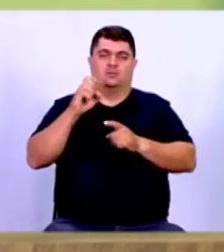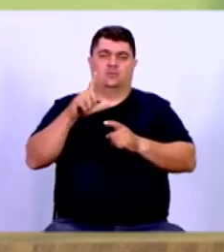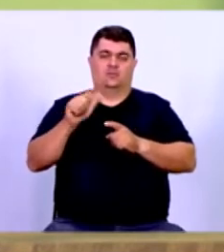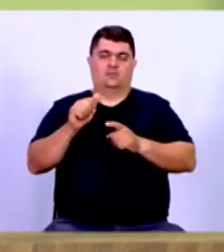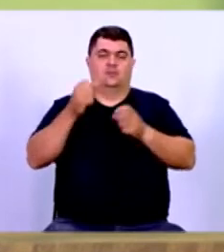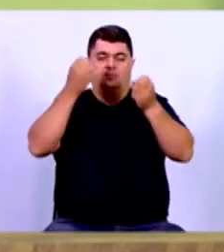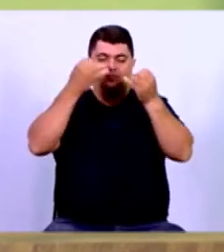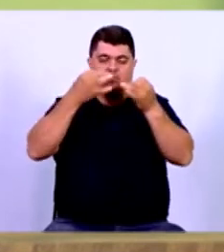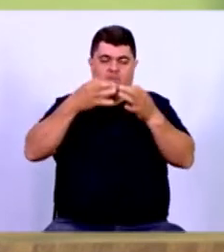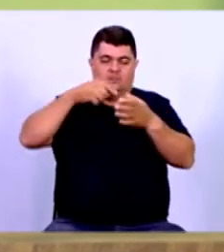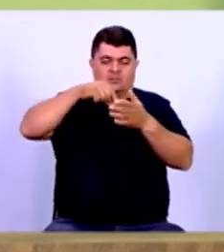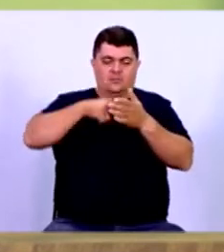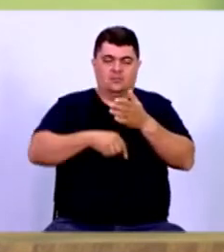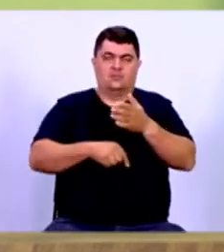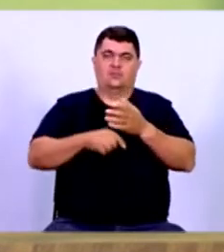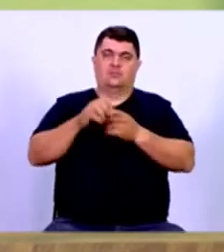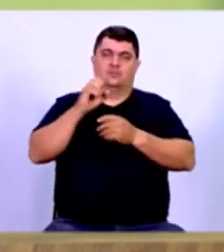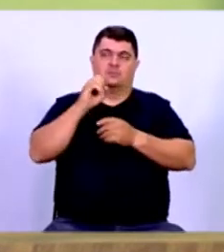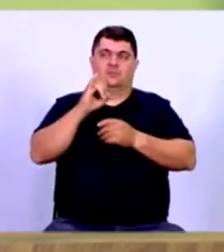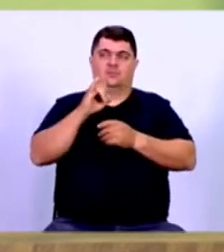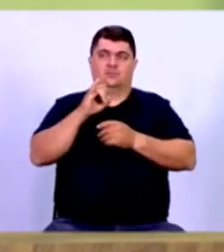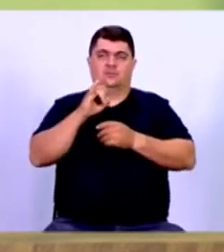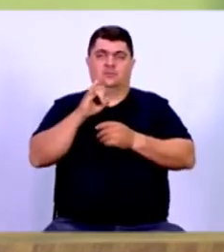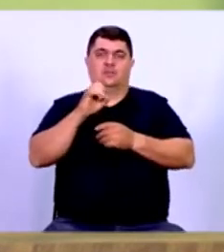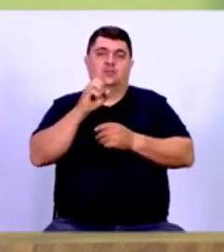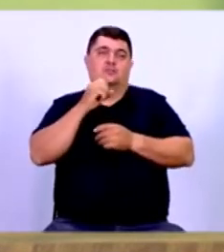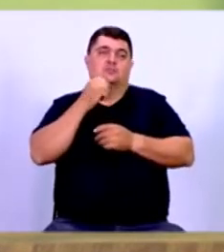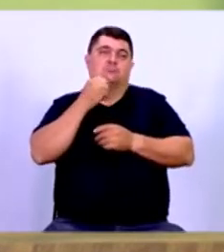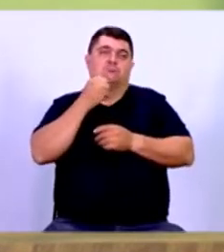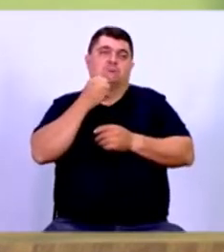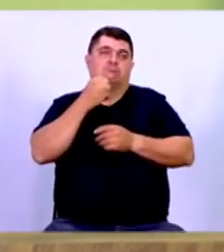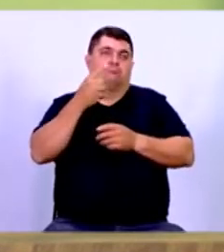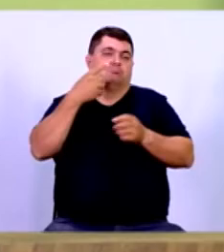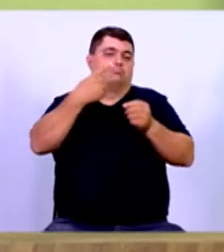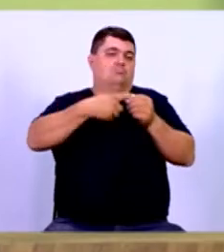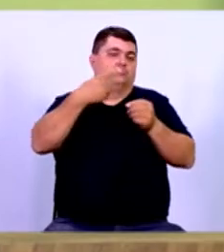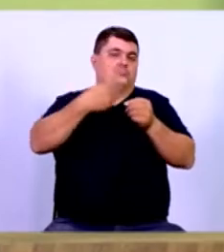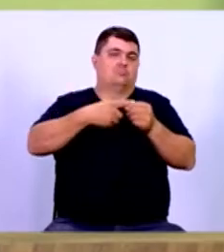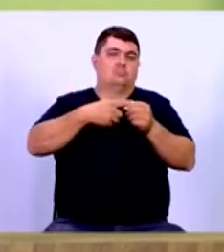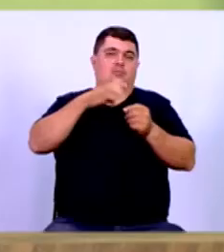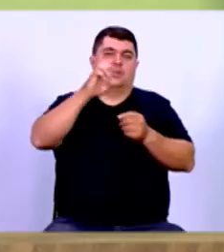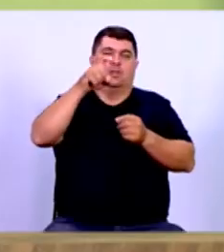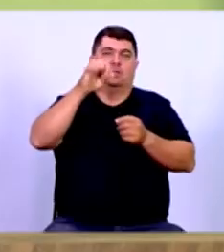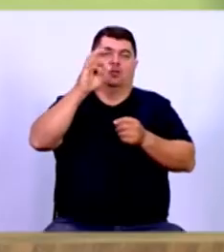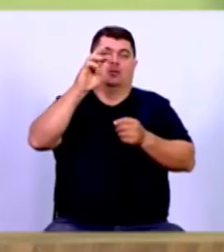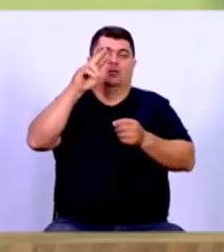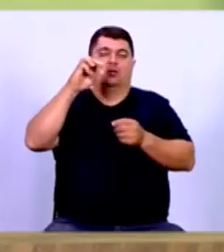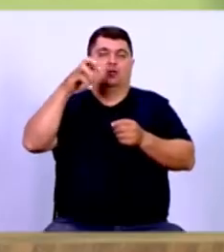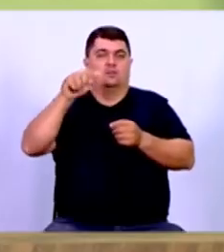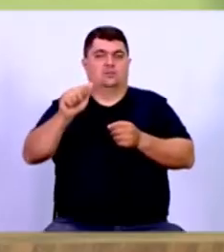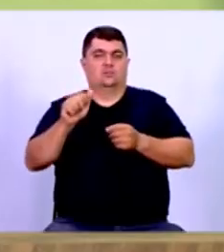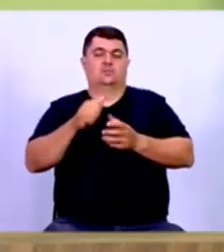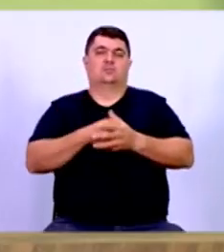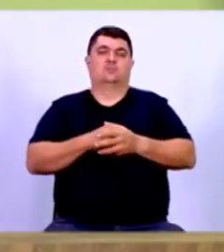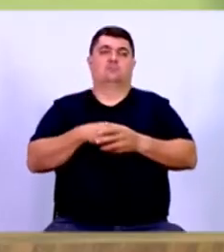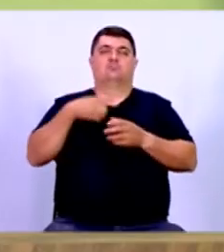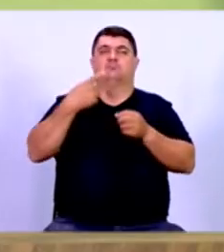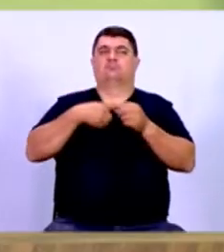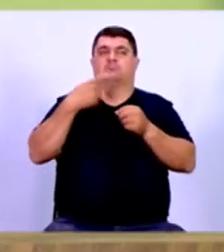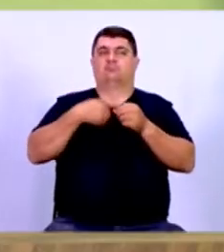mais detalhes se vai que no polo lá de Extrema, ou então vai que